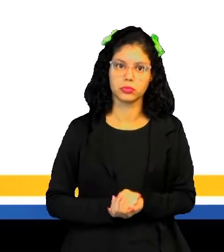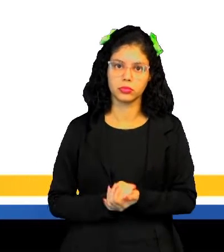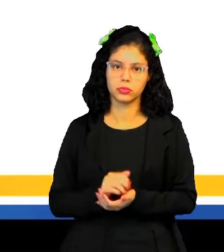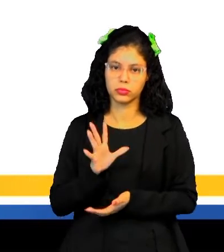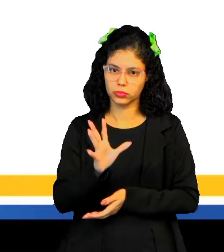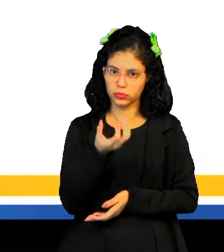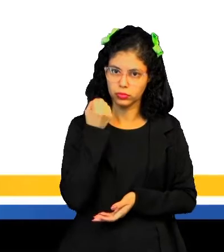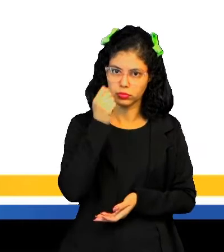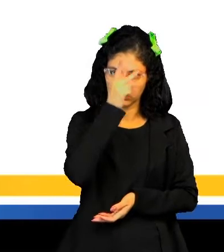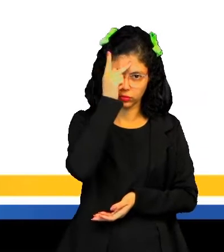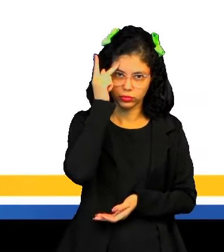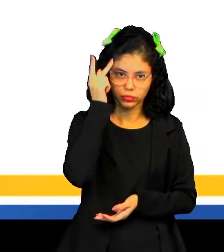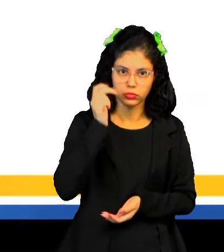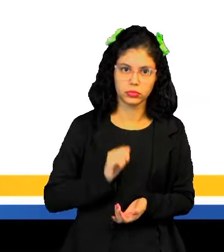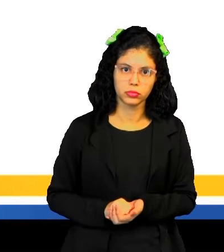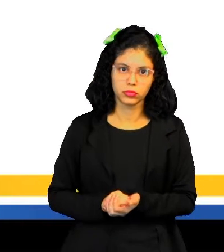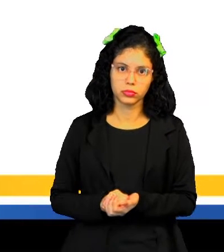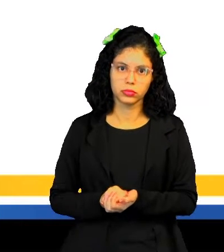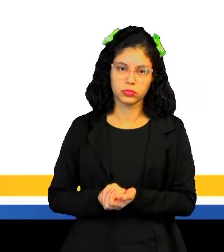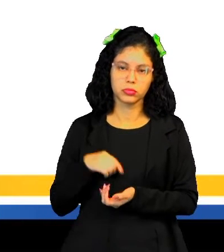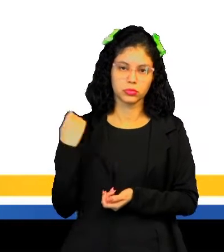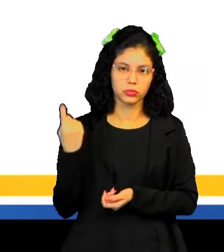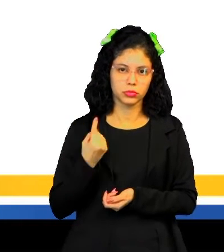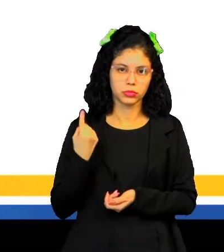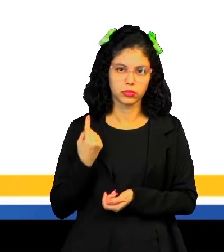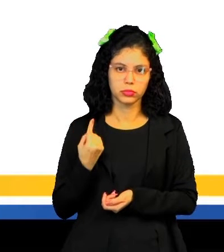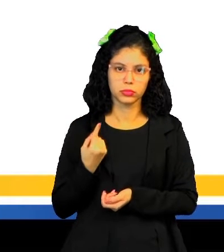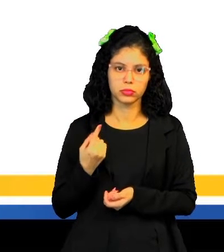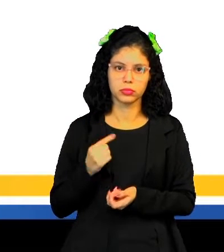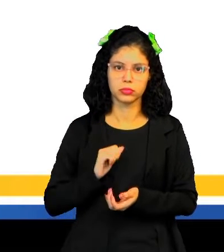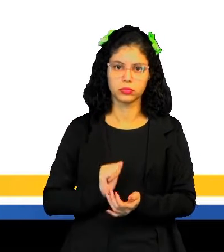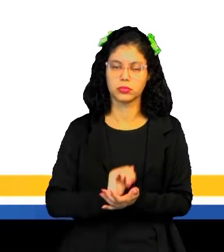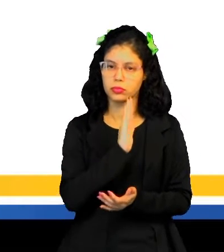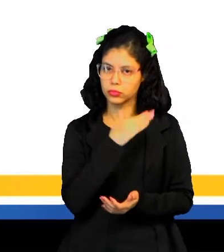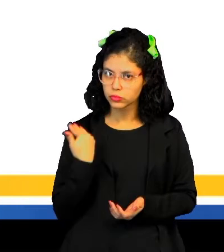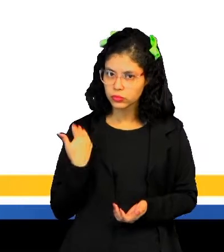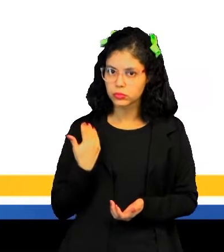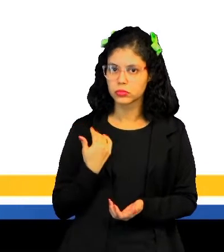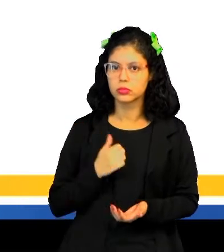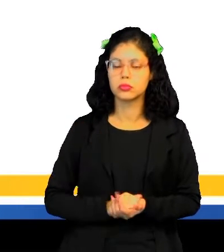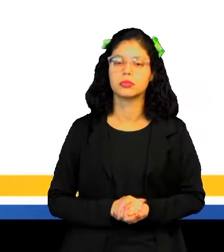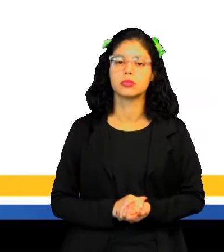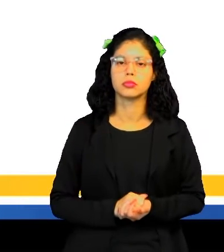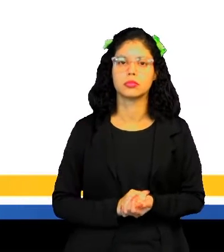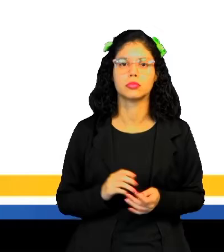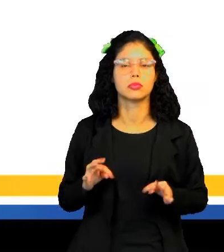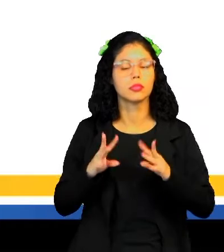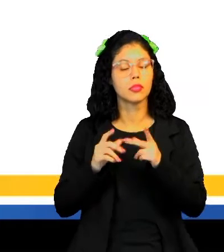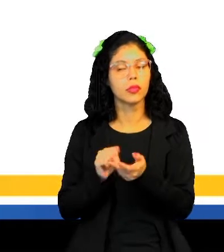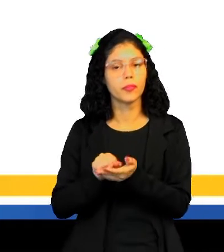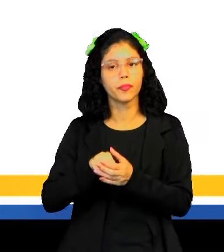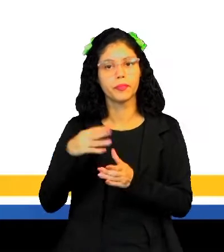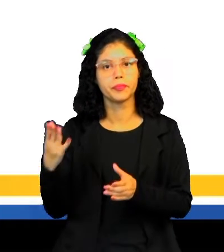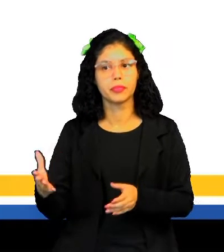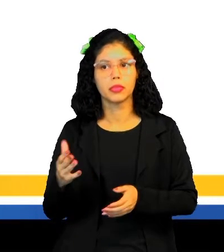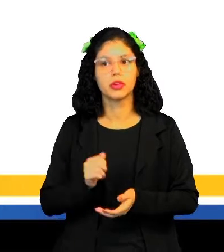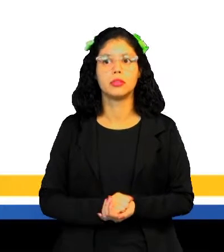assalto, sequestro, atentados pessoais, assassinatos, todos esses estavam fora,